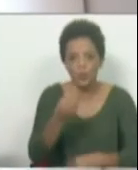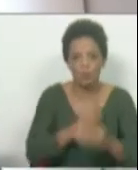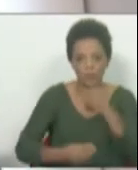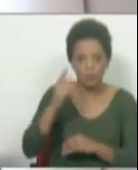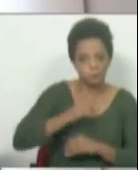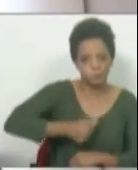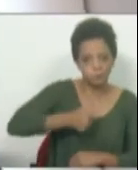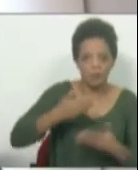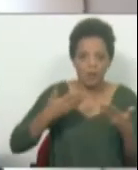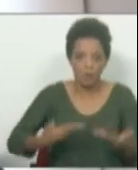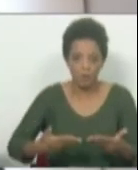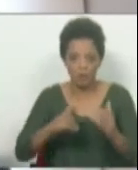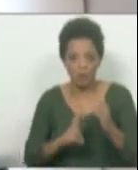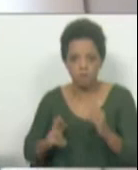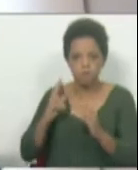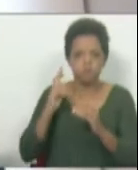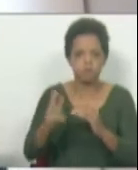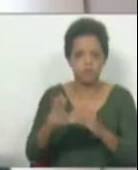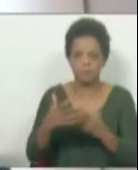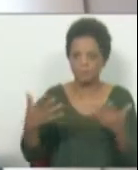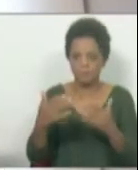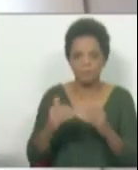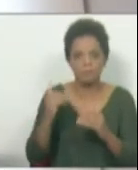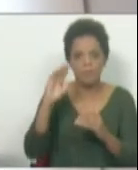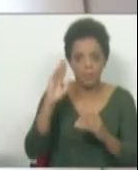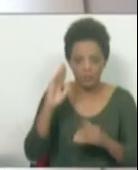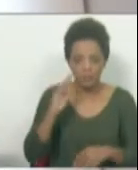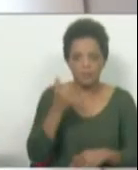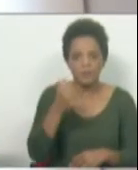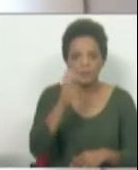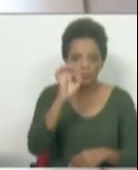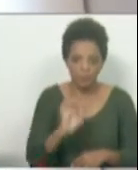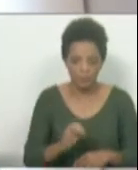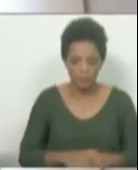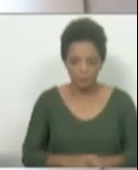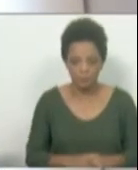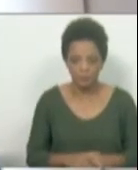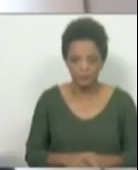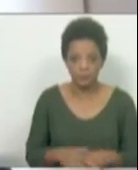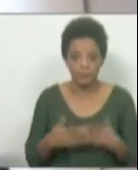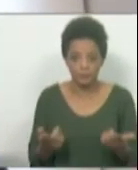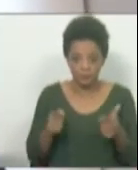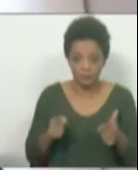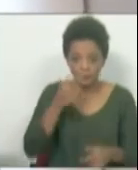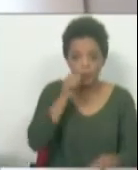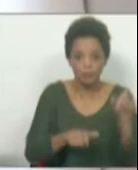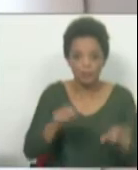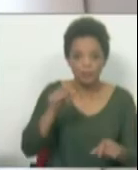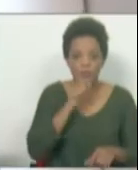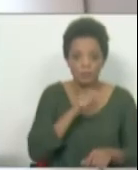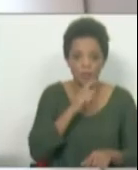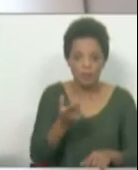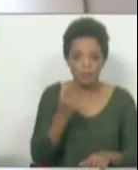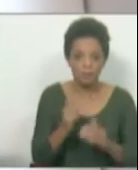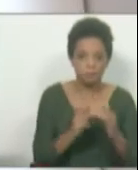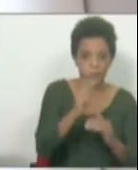essencial, neste momento aumenta acima dos 25%. E, portanto, aquilo que as pessoas possam acompanhar a